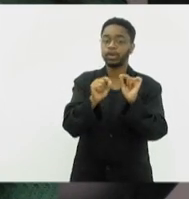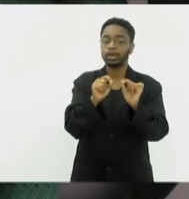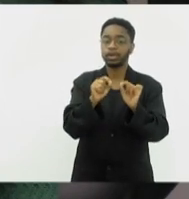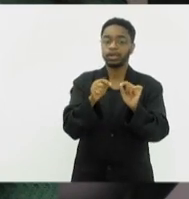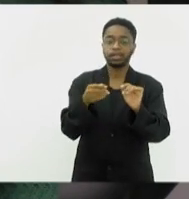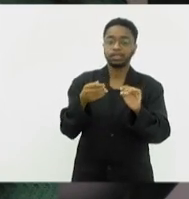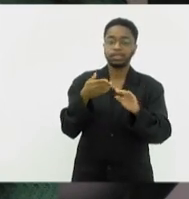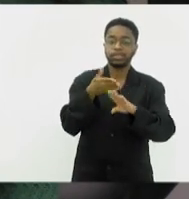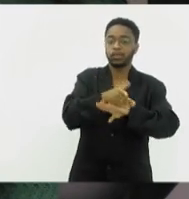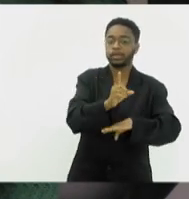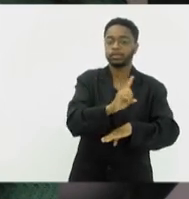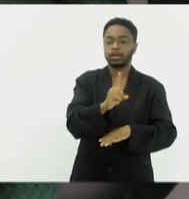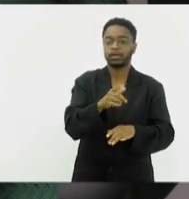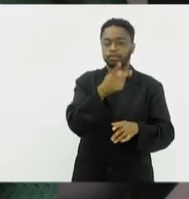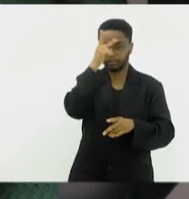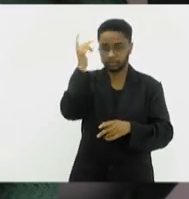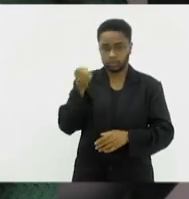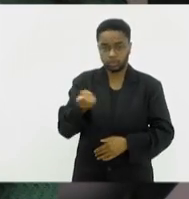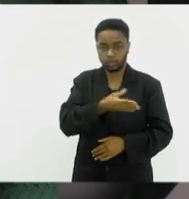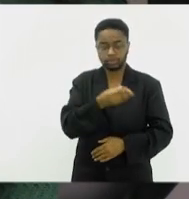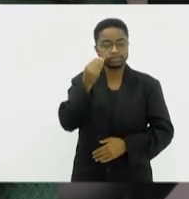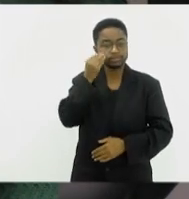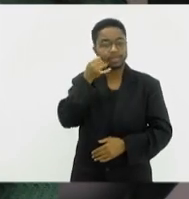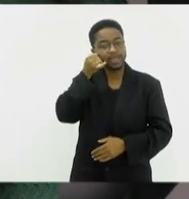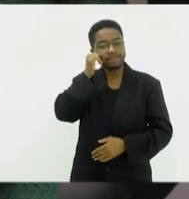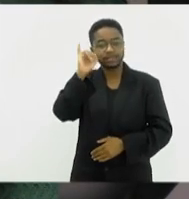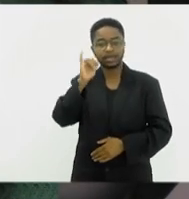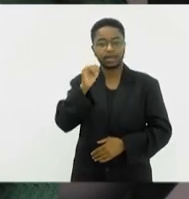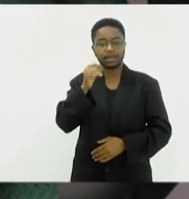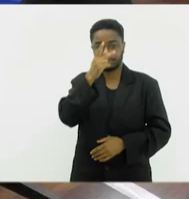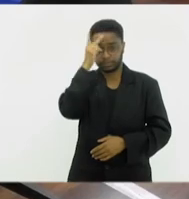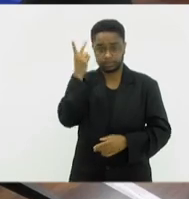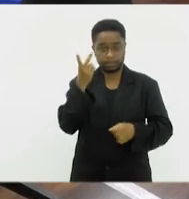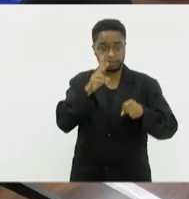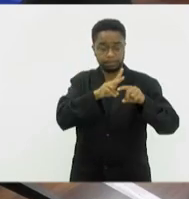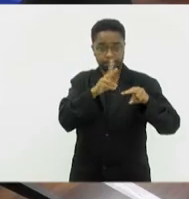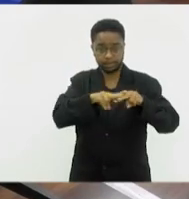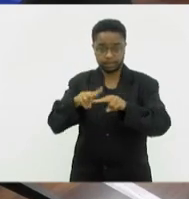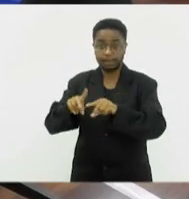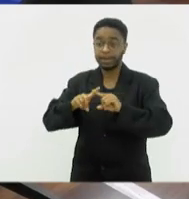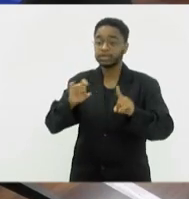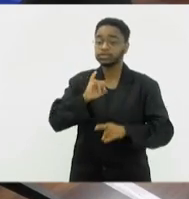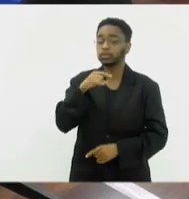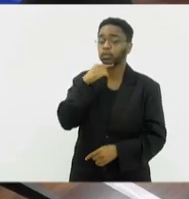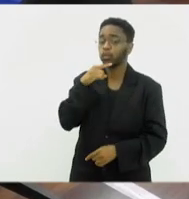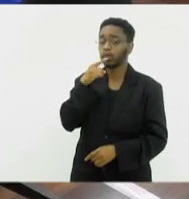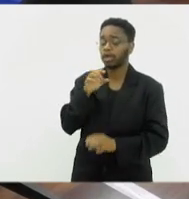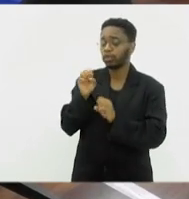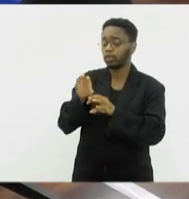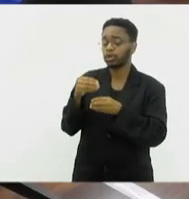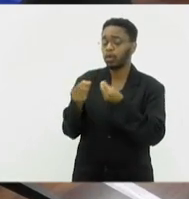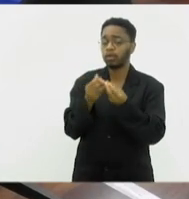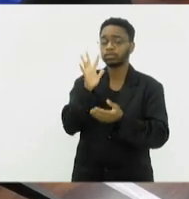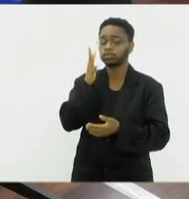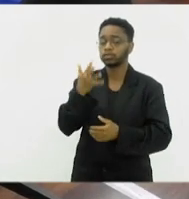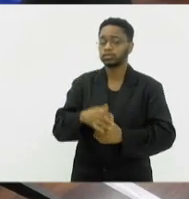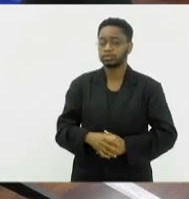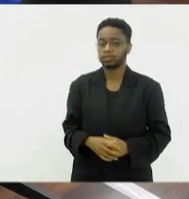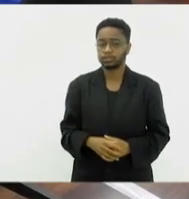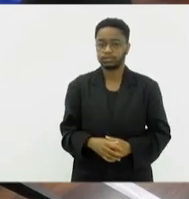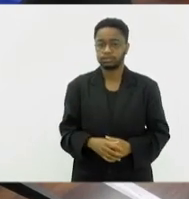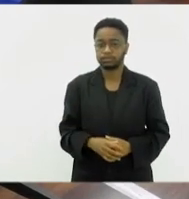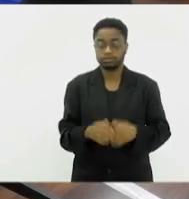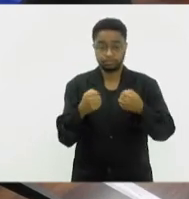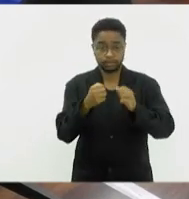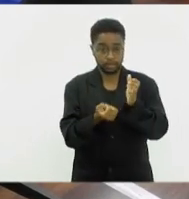novas pessoas, para que assim não venha ter mais pessoas presas. Tá, mas enquanto você não consegue fazer esse trabalho de educação, qual é a solução? É